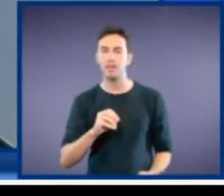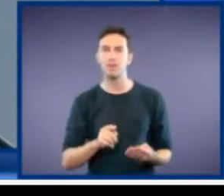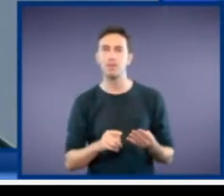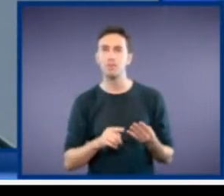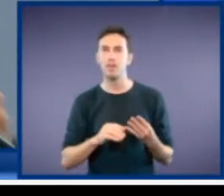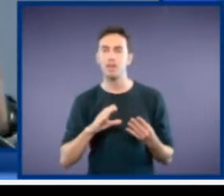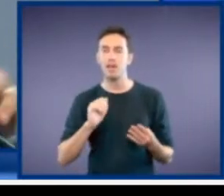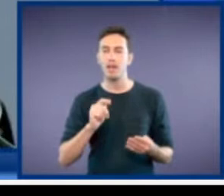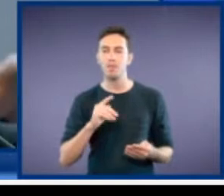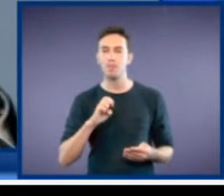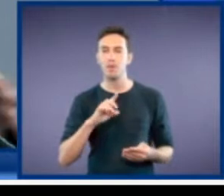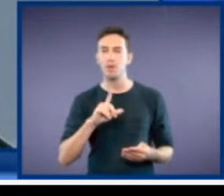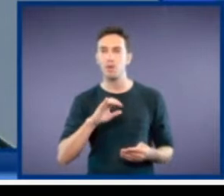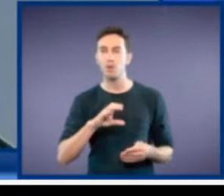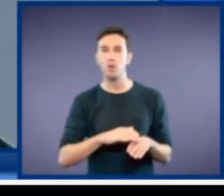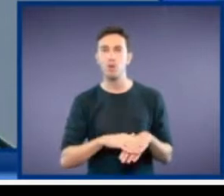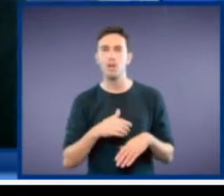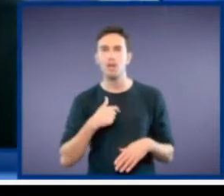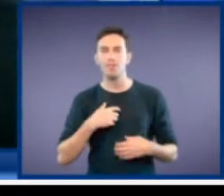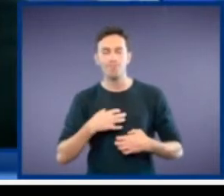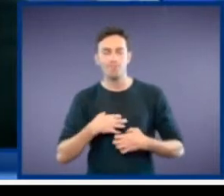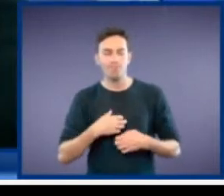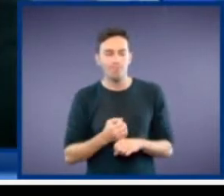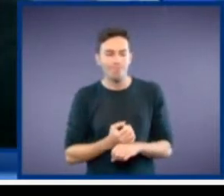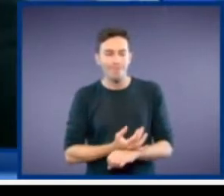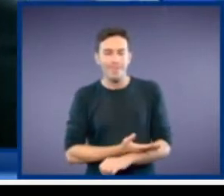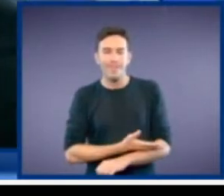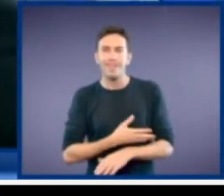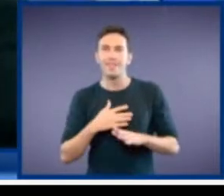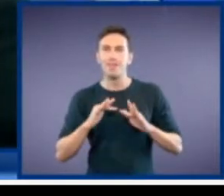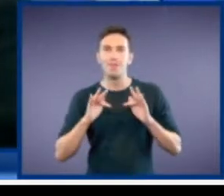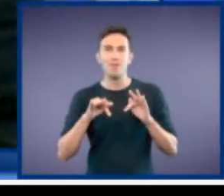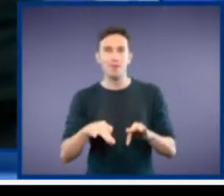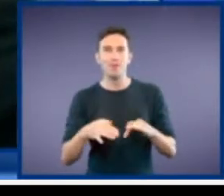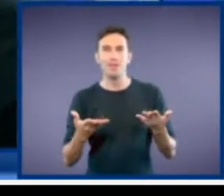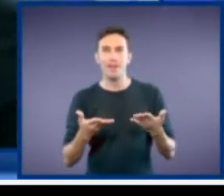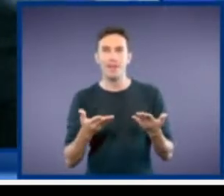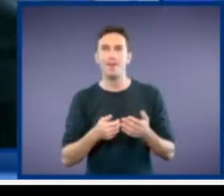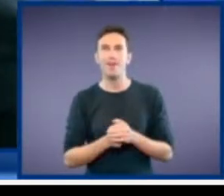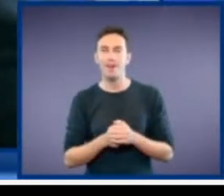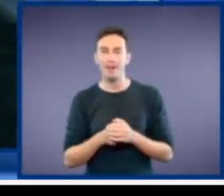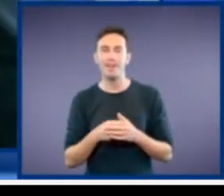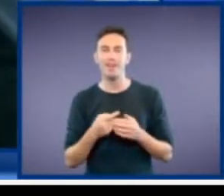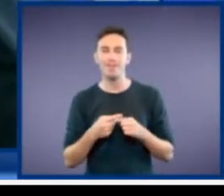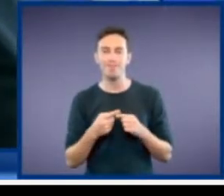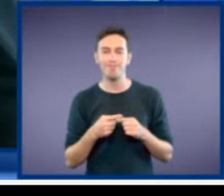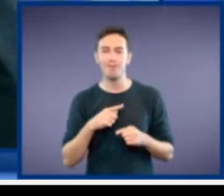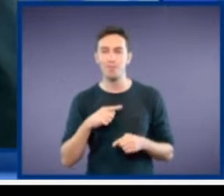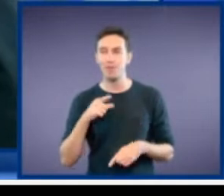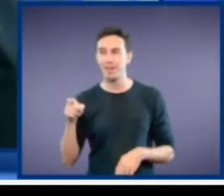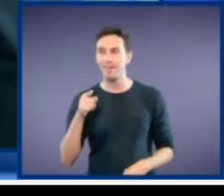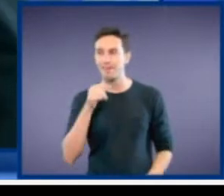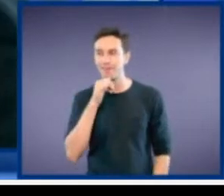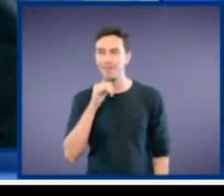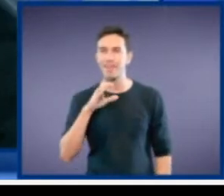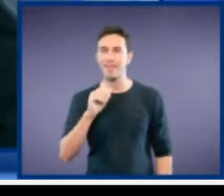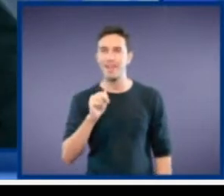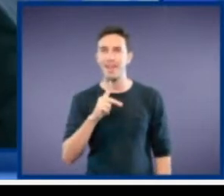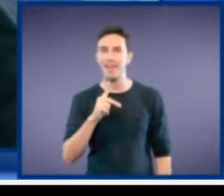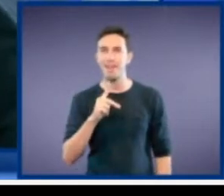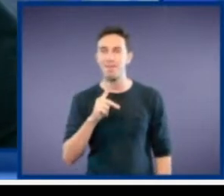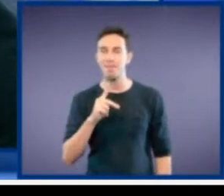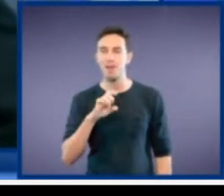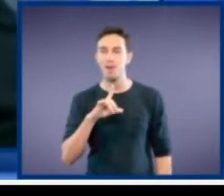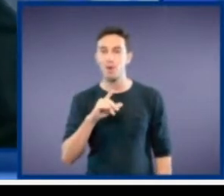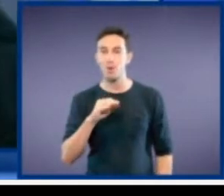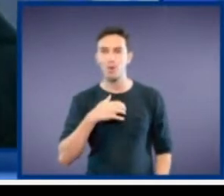servir ao lado de vocês. Eu estou me emocionando em qualquer final de reunião de comissão essa semana, tem que segurar. O Capelupi já se emocionou pelo grupo. Ao Ministério